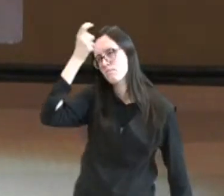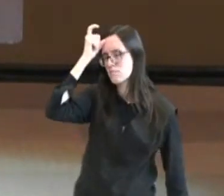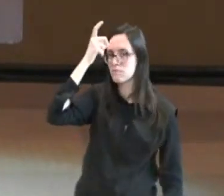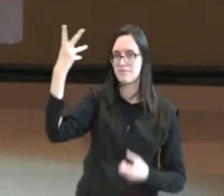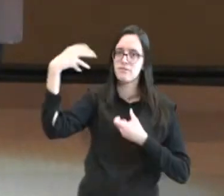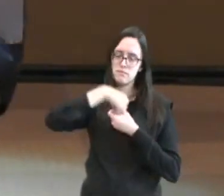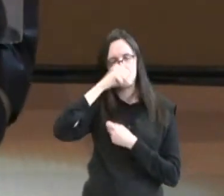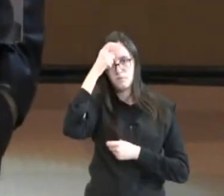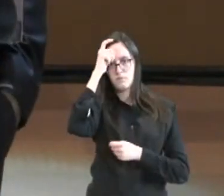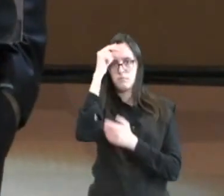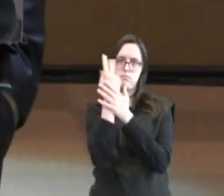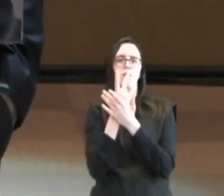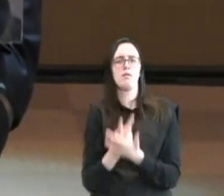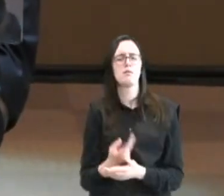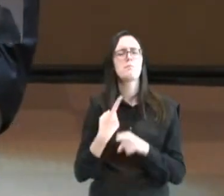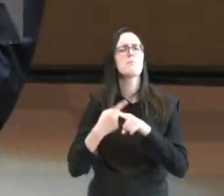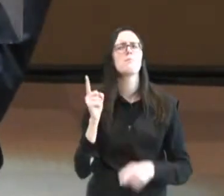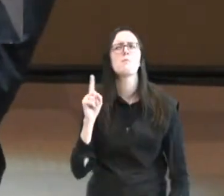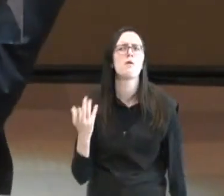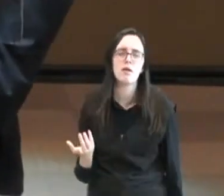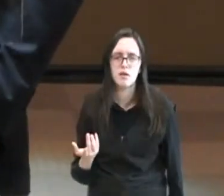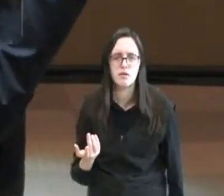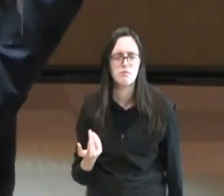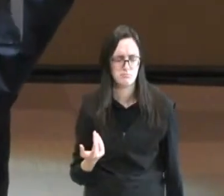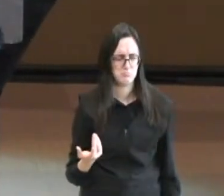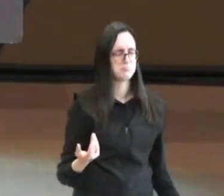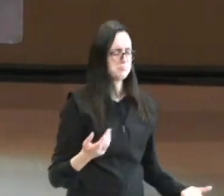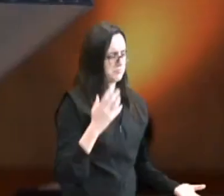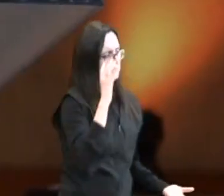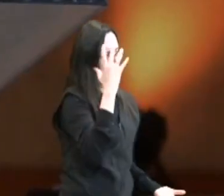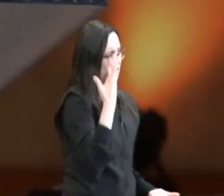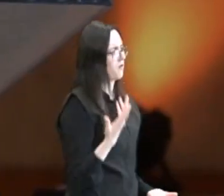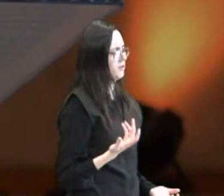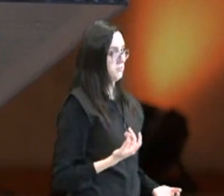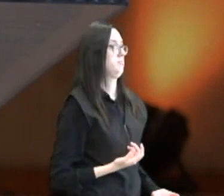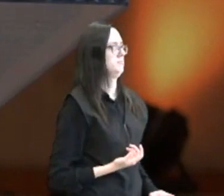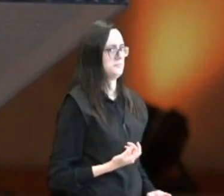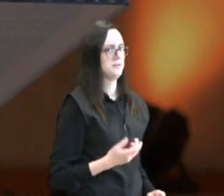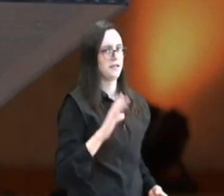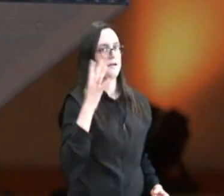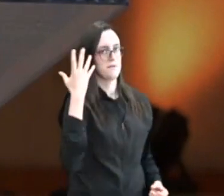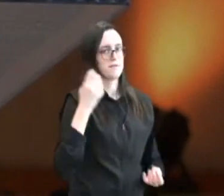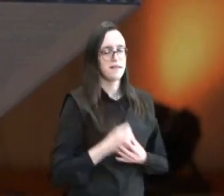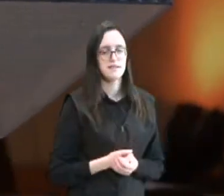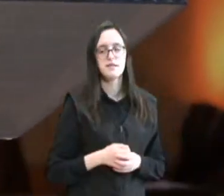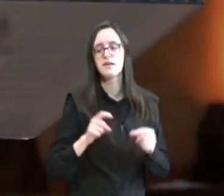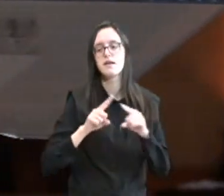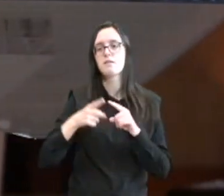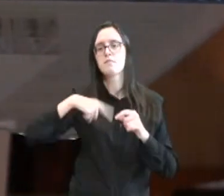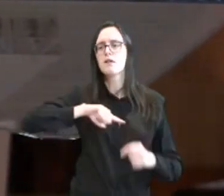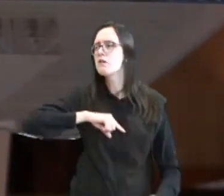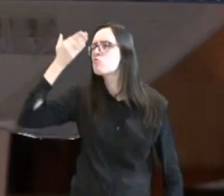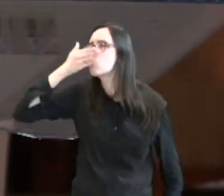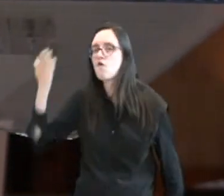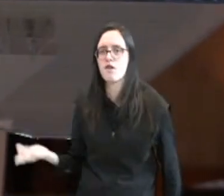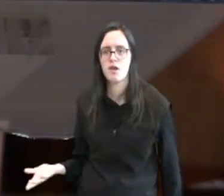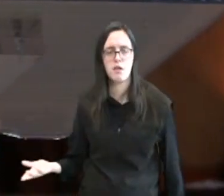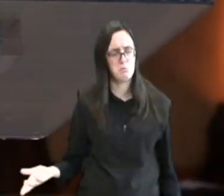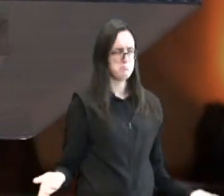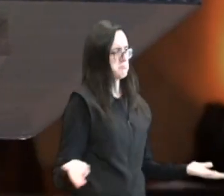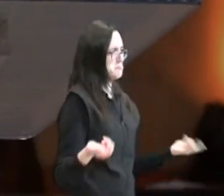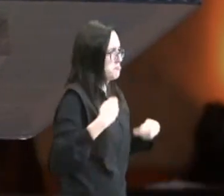endemoniadas? Eu falei, acontece. E como acontece? Mas a gente não vê, pastor. Mas não é para